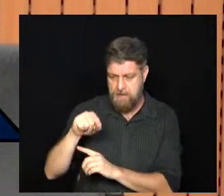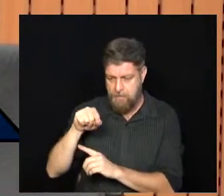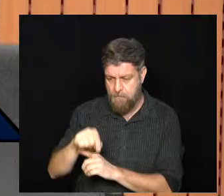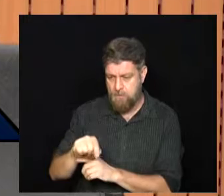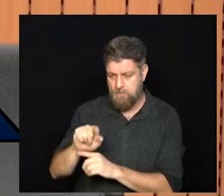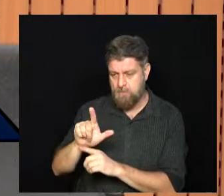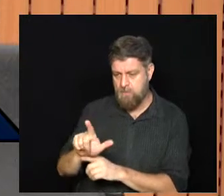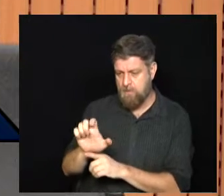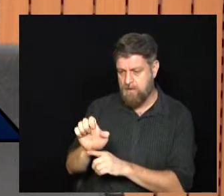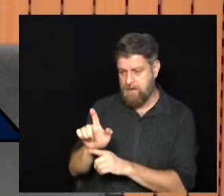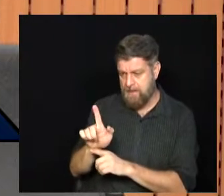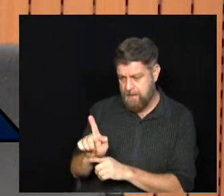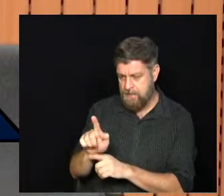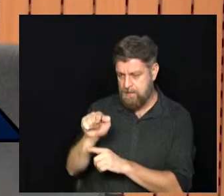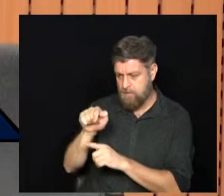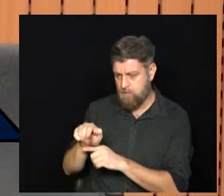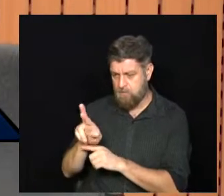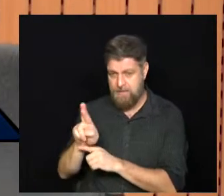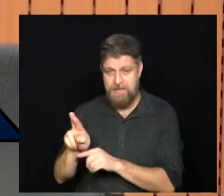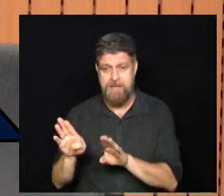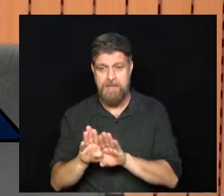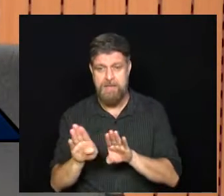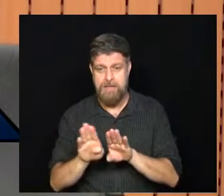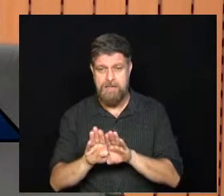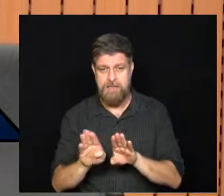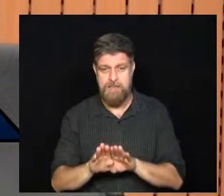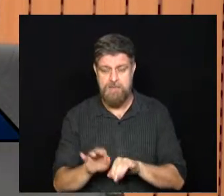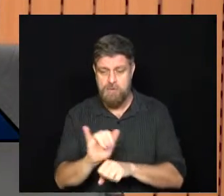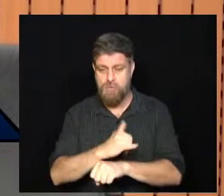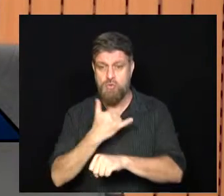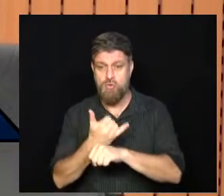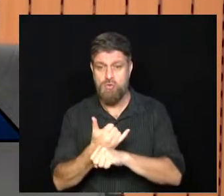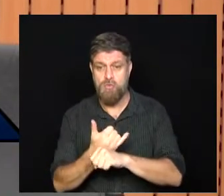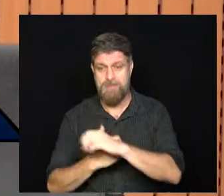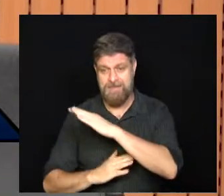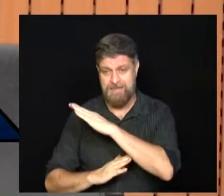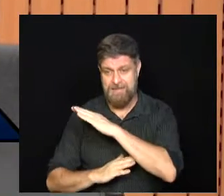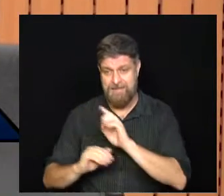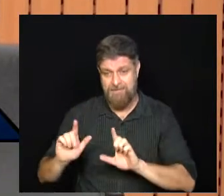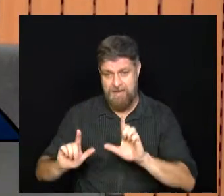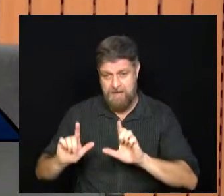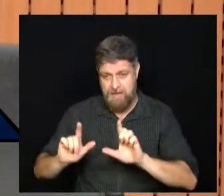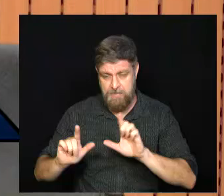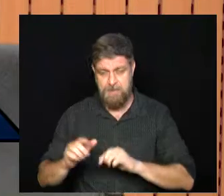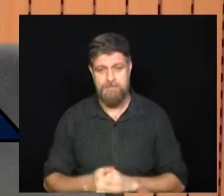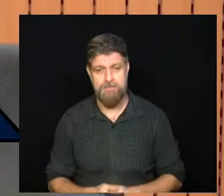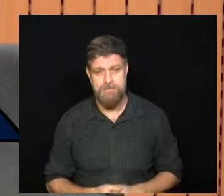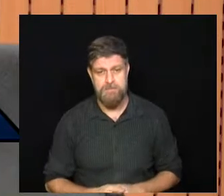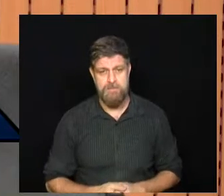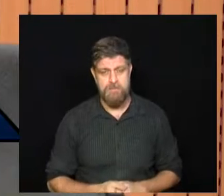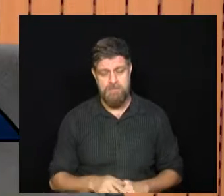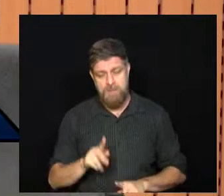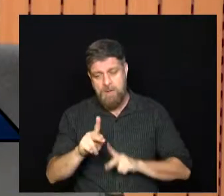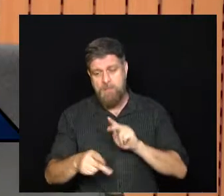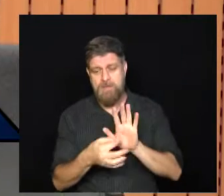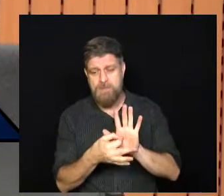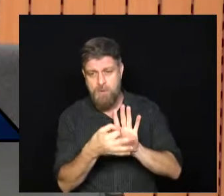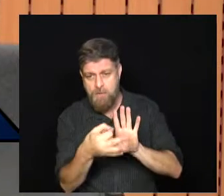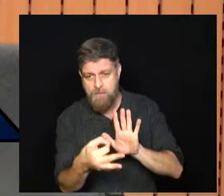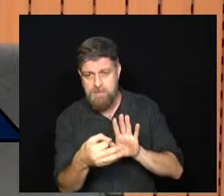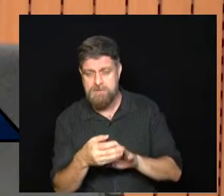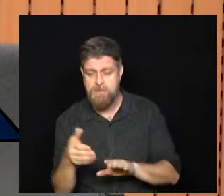campinassp.sp.leg.br e no canal da TV Câmara Campinas e YouTube. Esclarece que a população poderá participar da